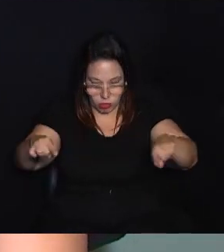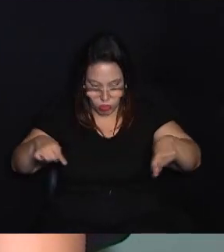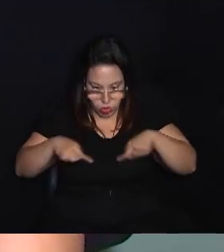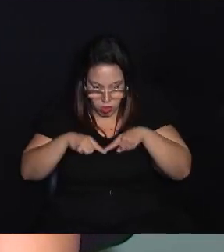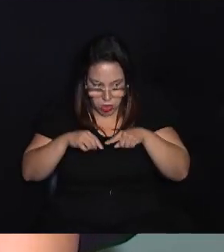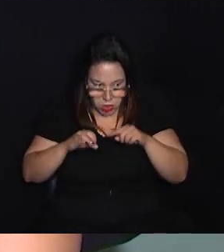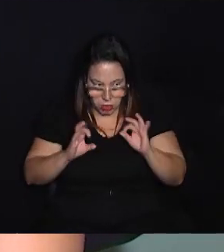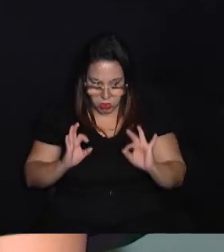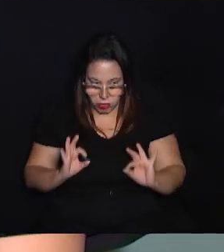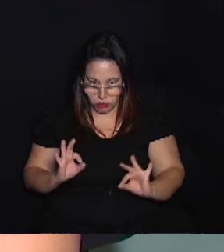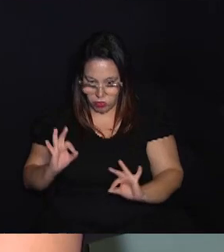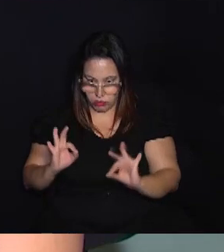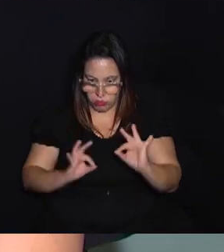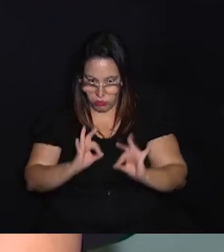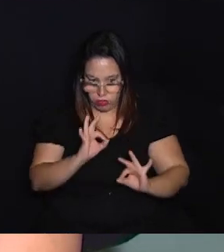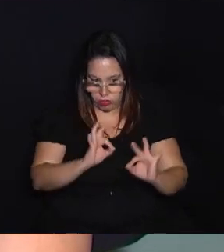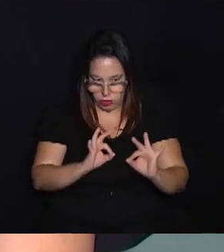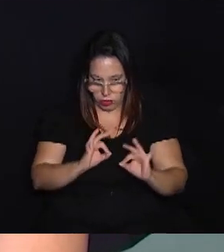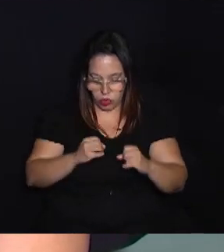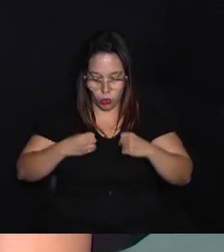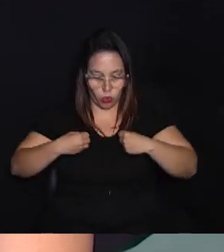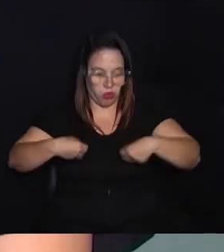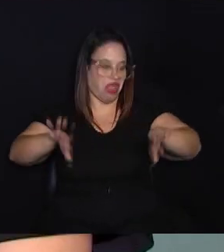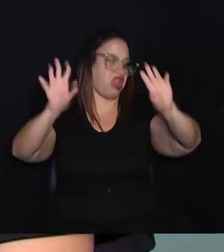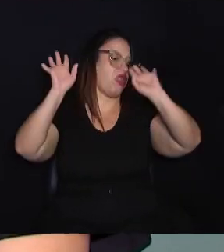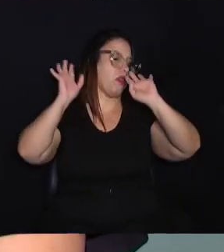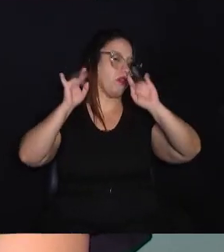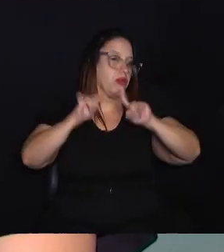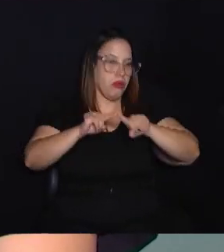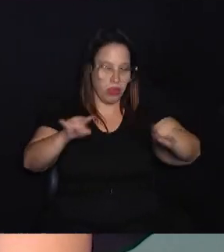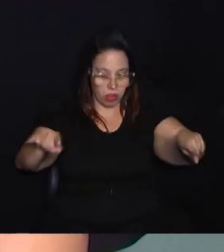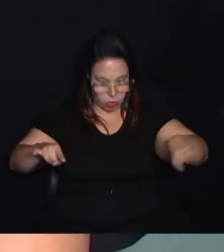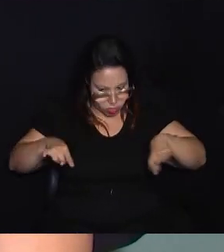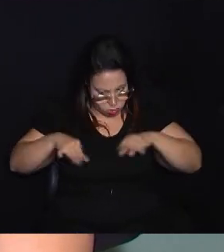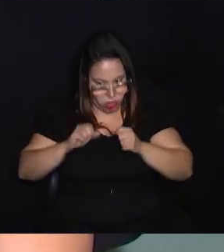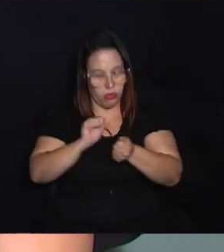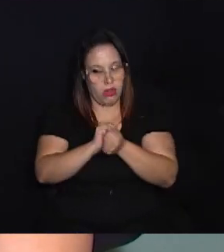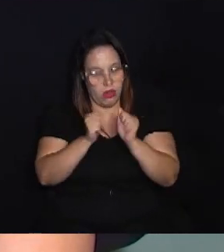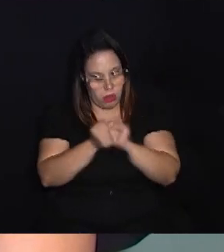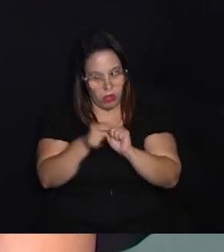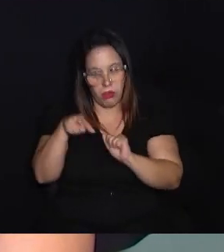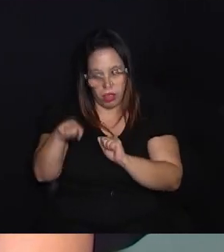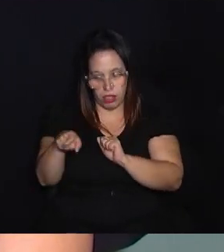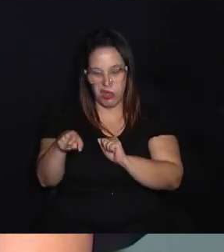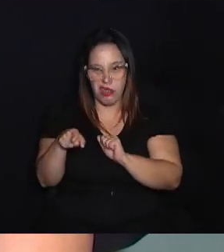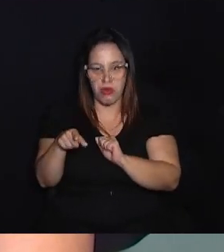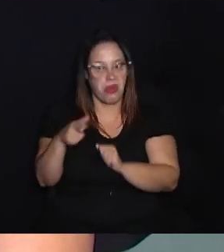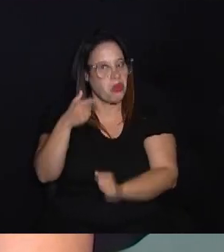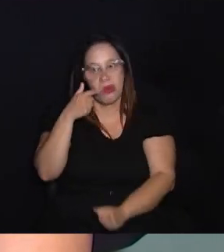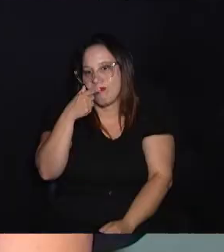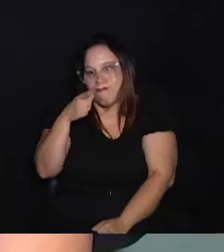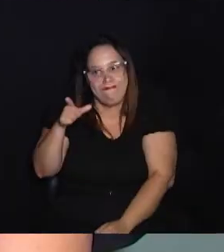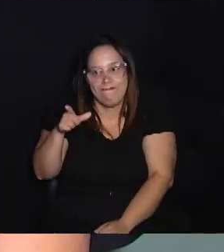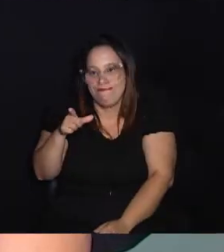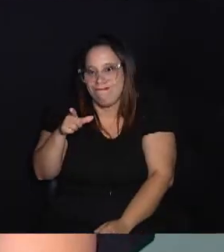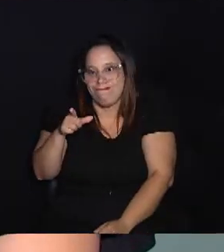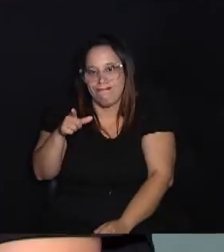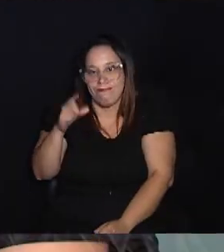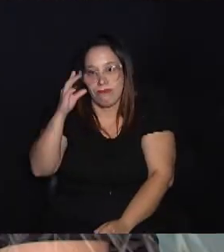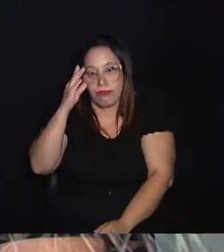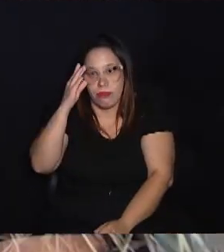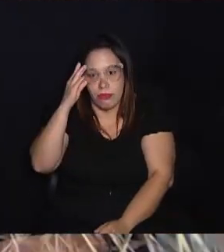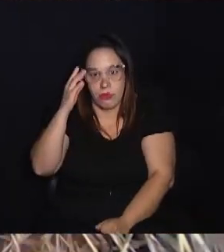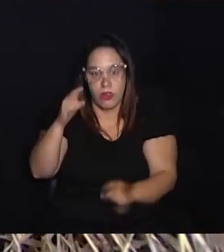tá? Ah, eu quero deixar completamente solto, então o ambiente tem que ser todo adaptado para esse animal. Ah, não consigo. Então o que a gente às vezes tem é tutor que